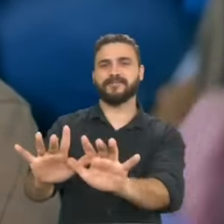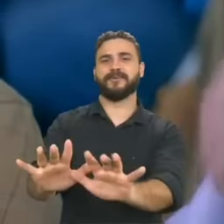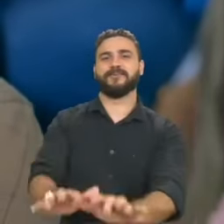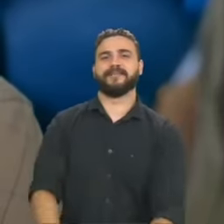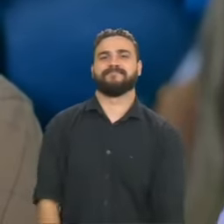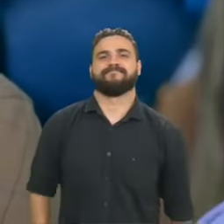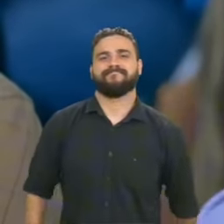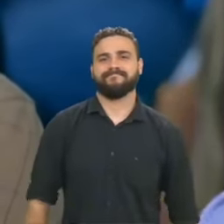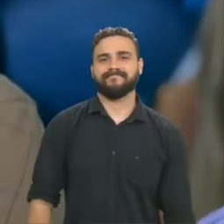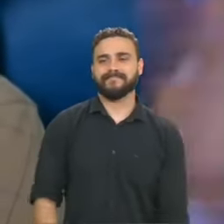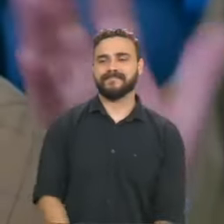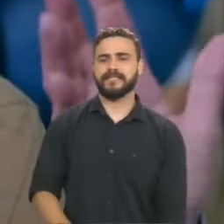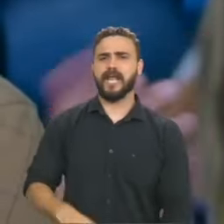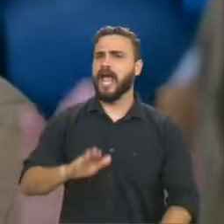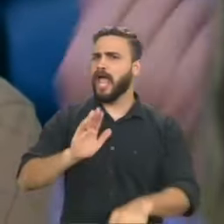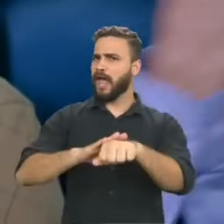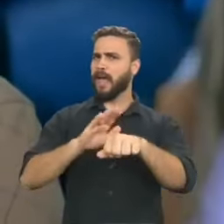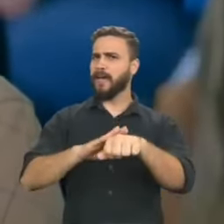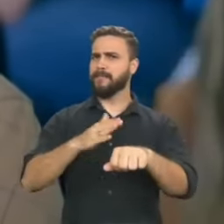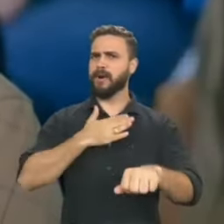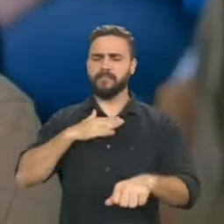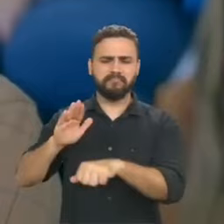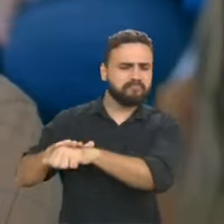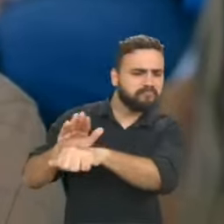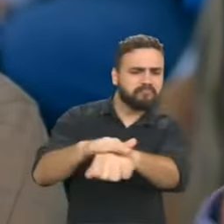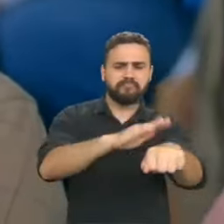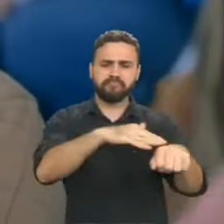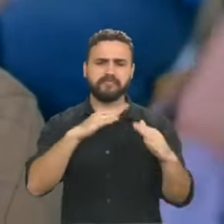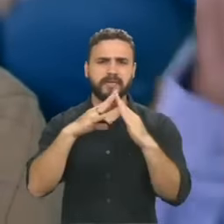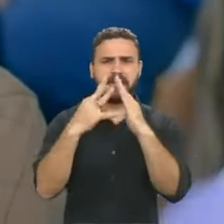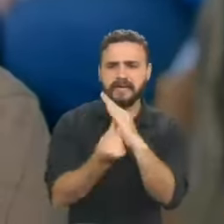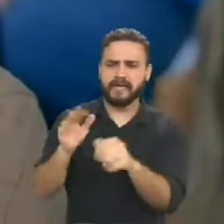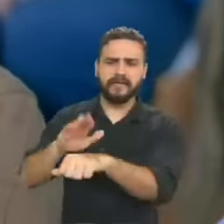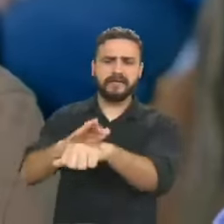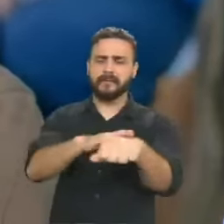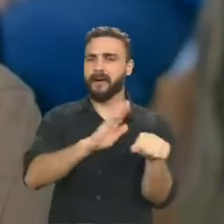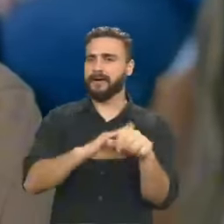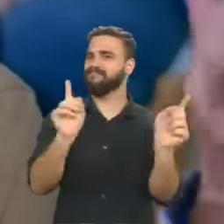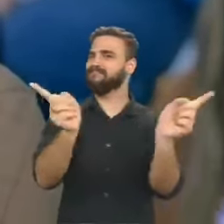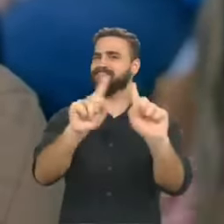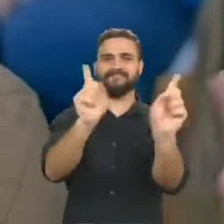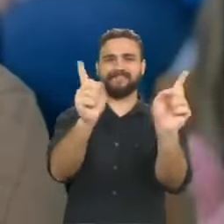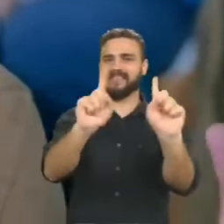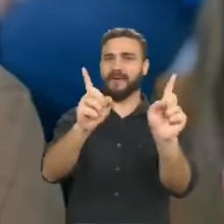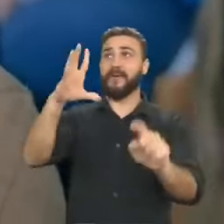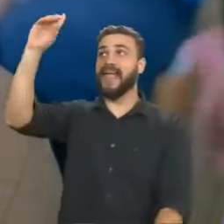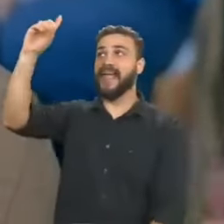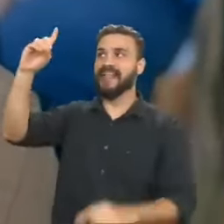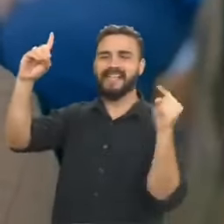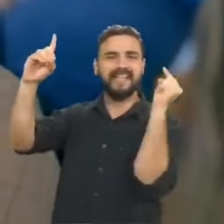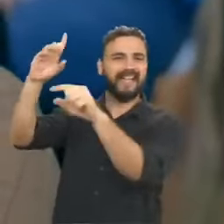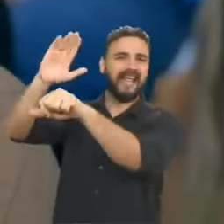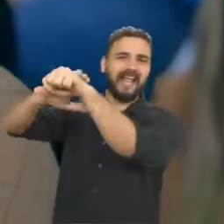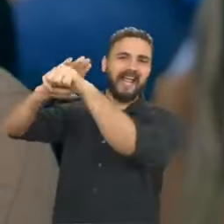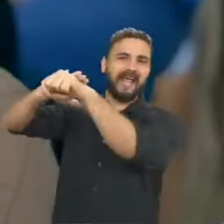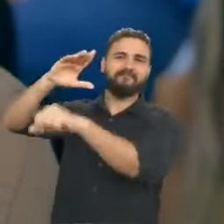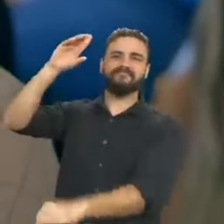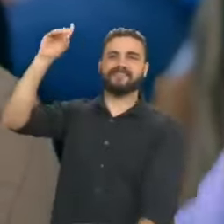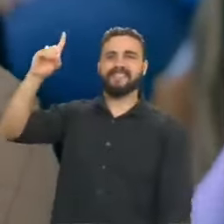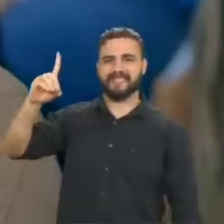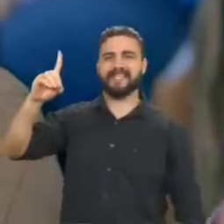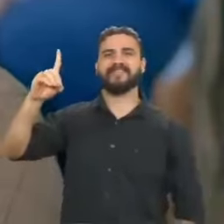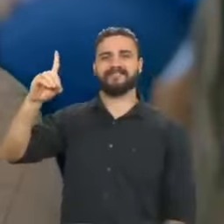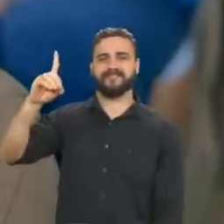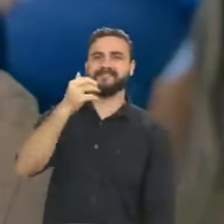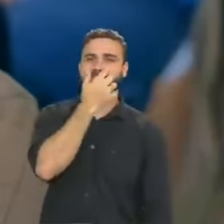mas Deus faz através de qualquer um. Se faz através de nós, faz através de qualquer um, com certeza. E é